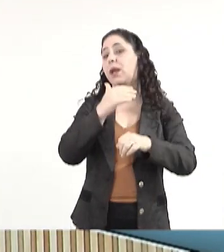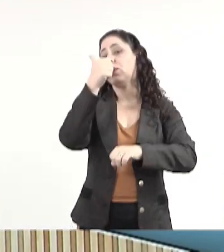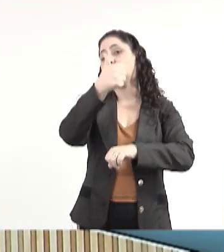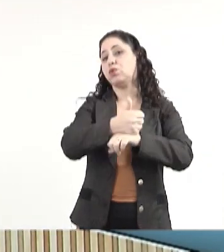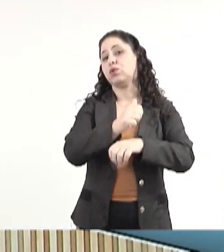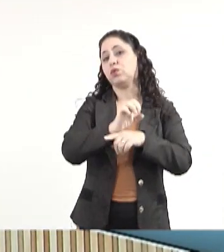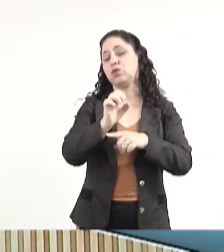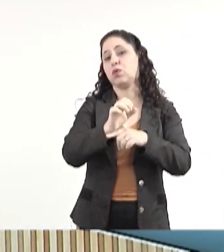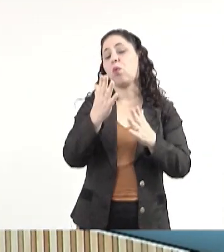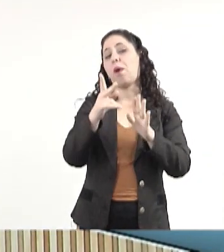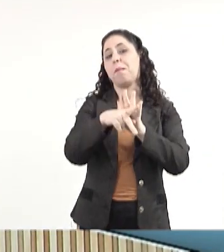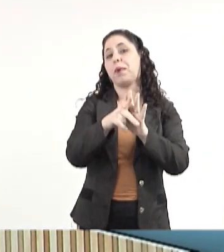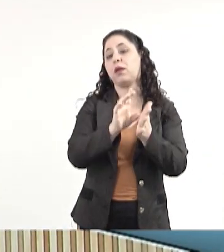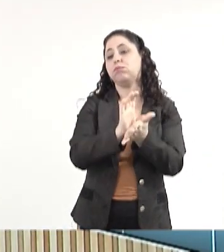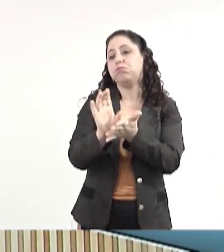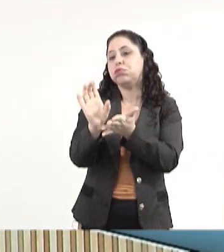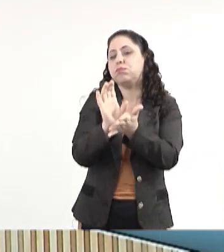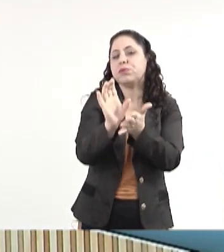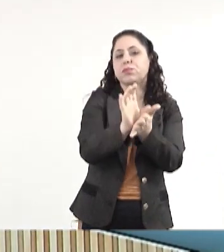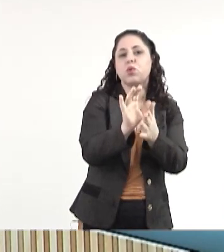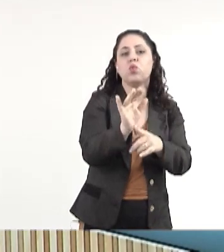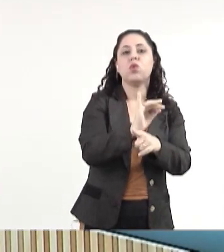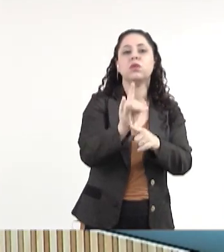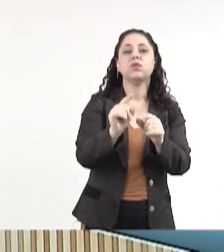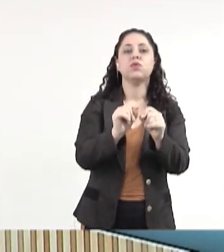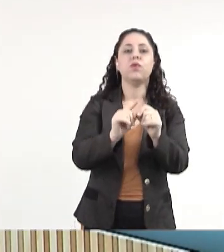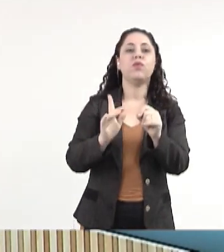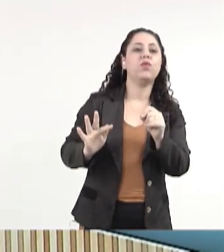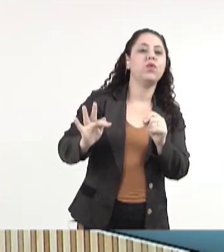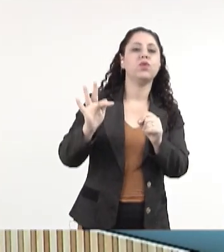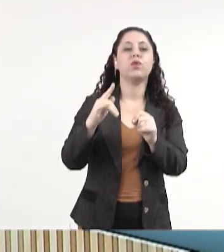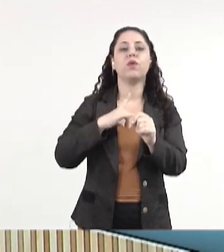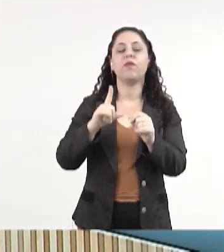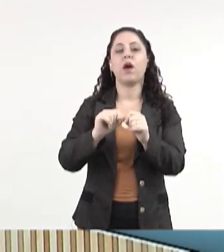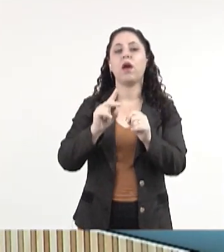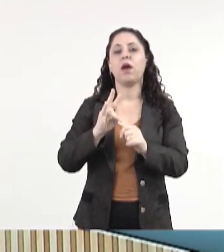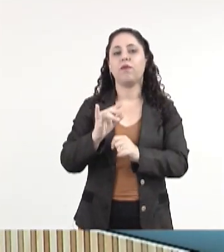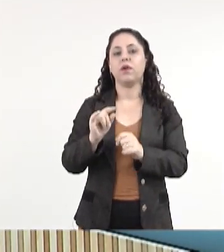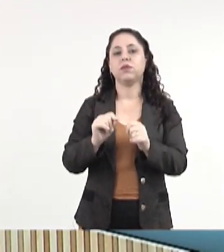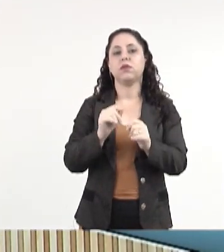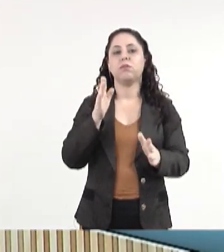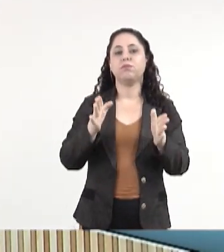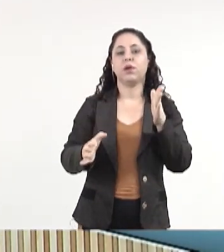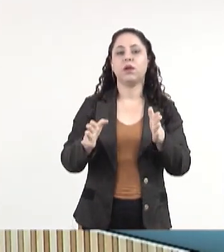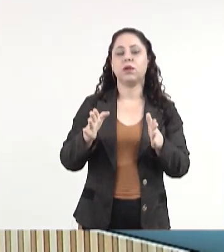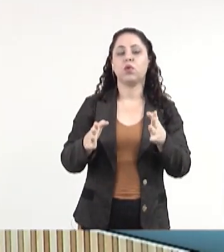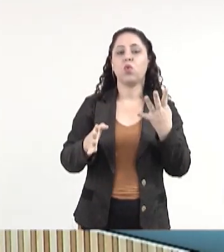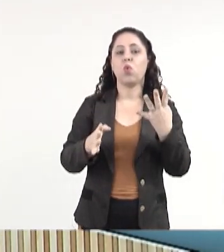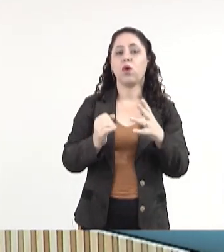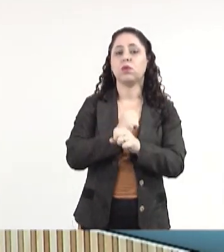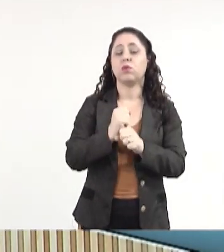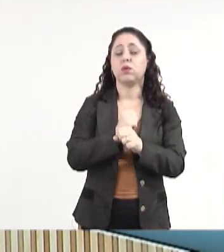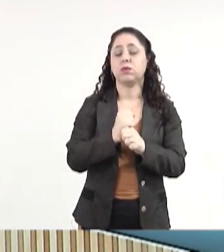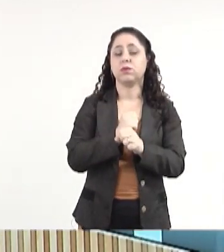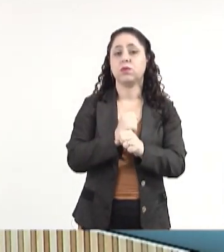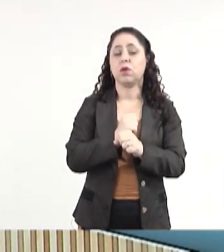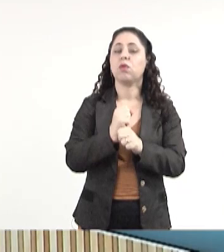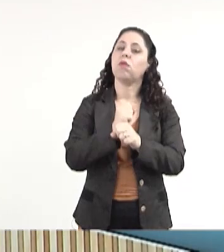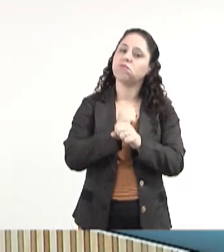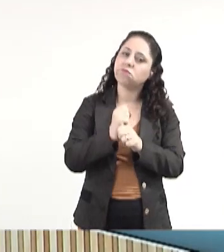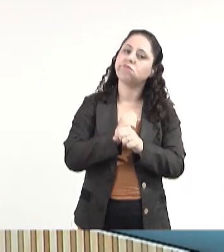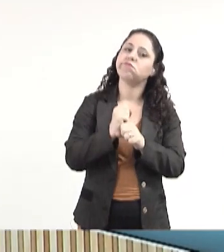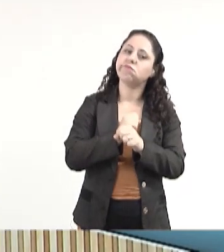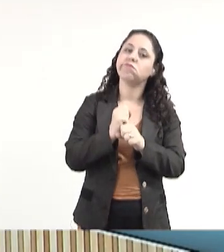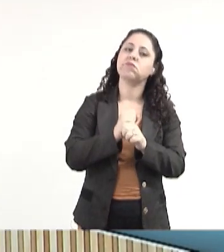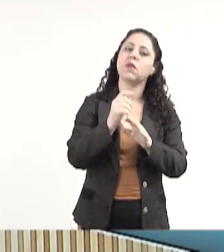prioridade do Estado, qual o plano de investimento, quais são as ações que o Estado deve desenvolver aí no período de 4 anos, e todo ano o